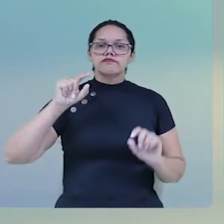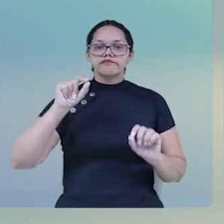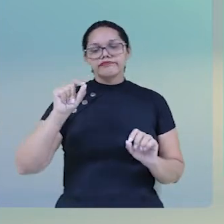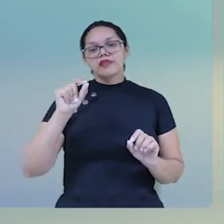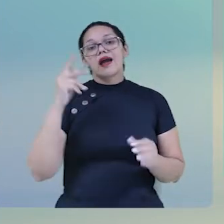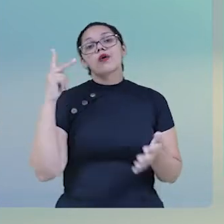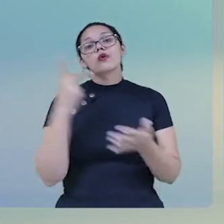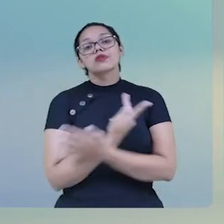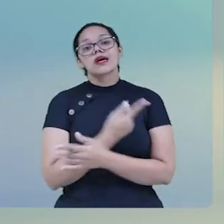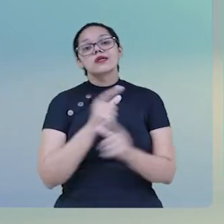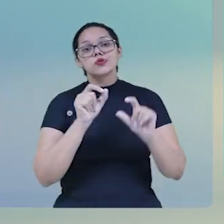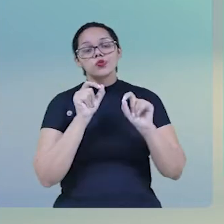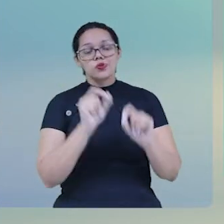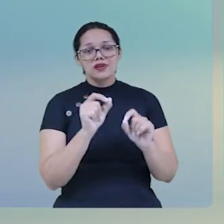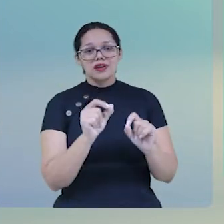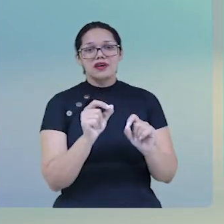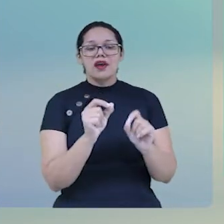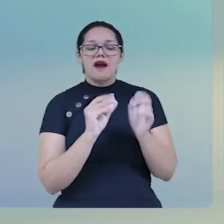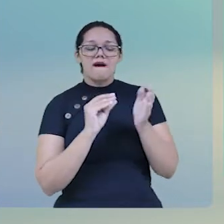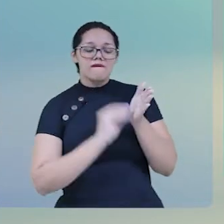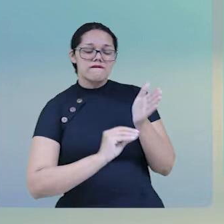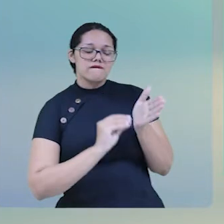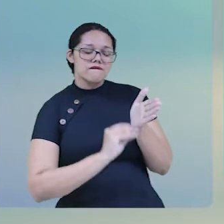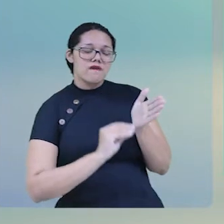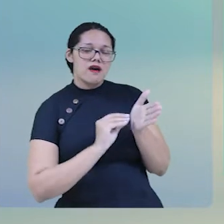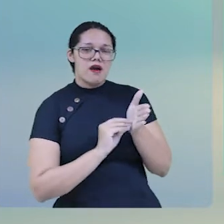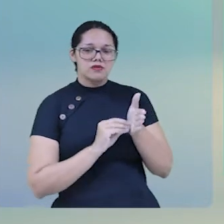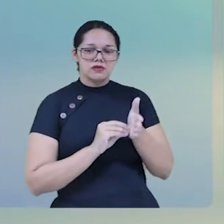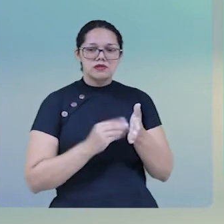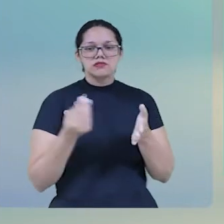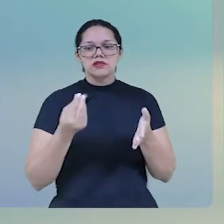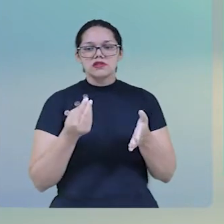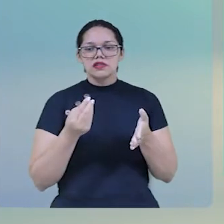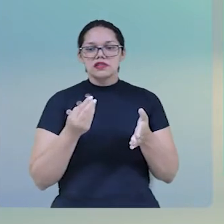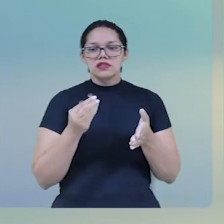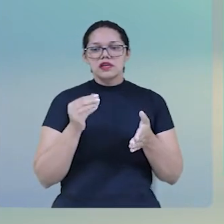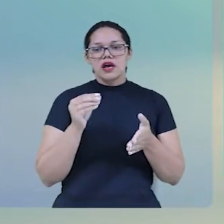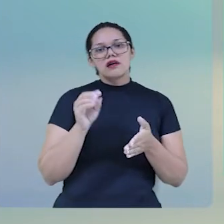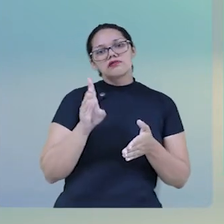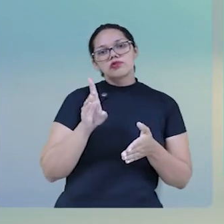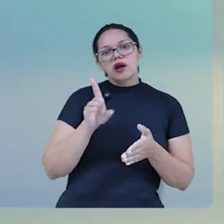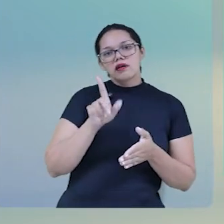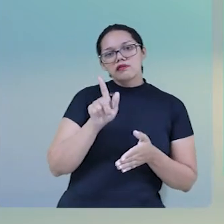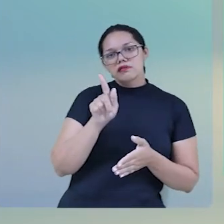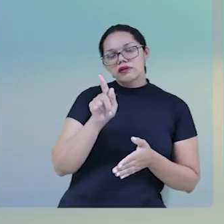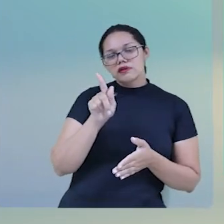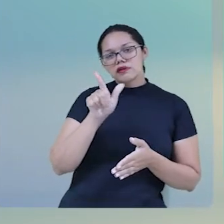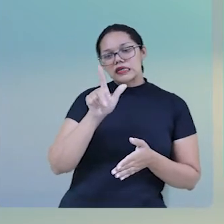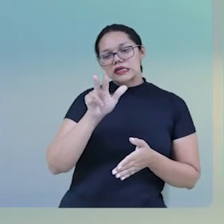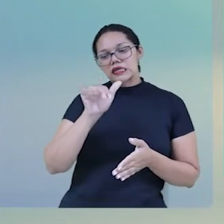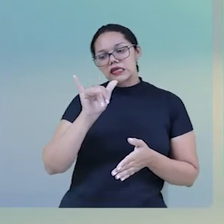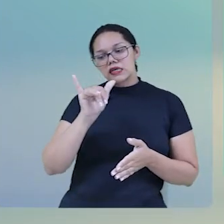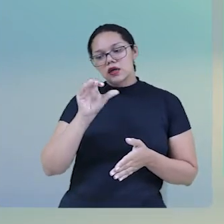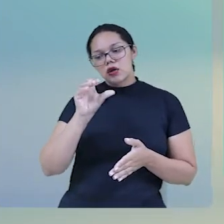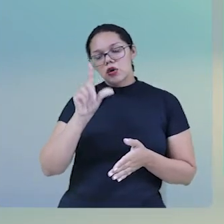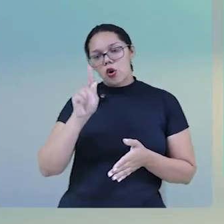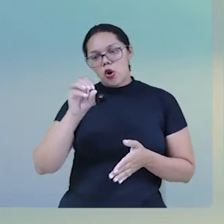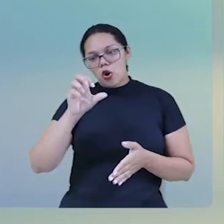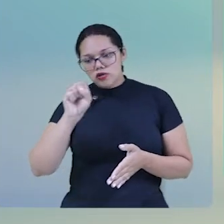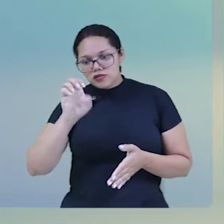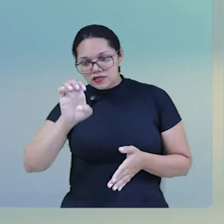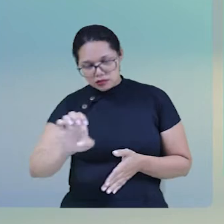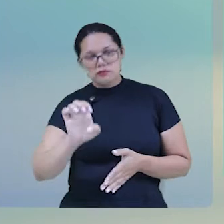na metabolização da glicose e, consequentemente, o que a gente conhece, escuta e entende